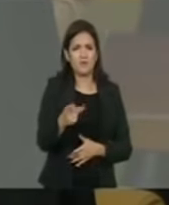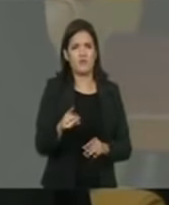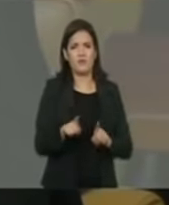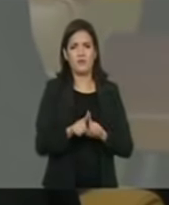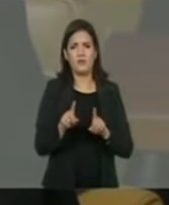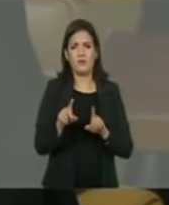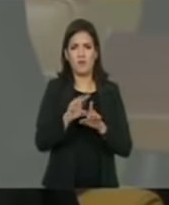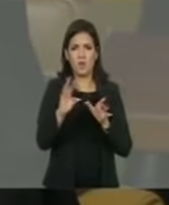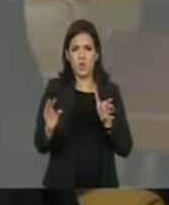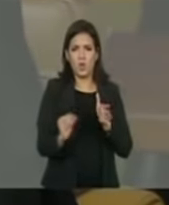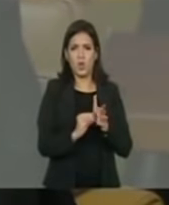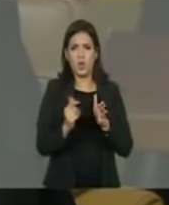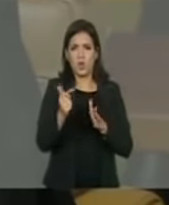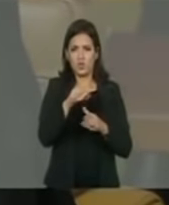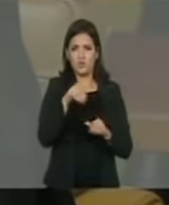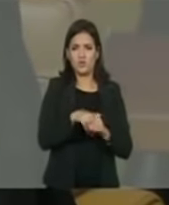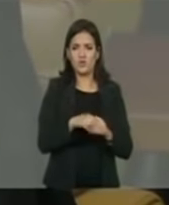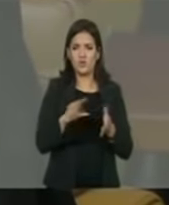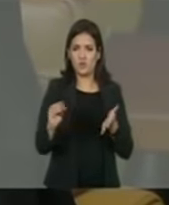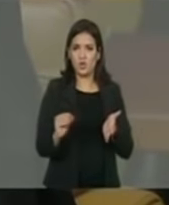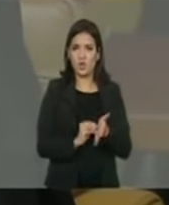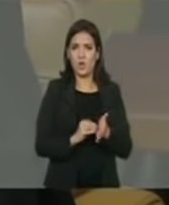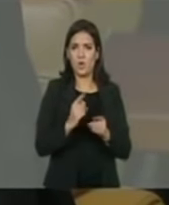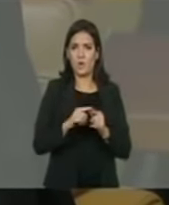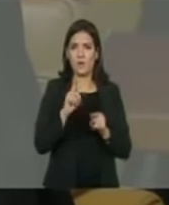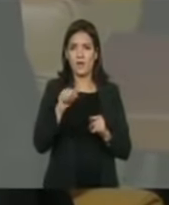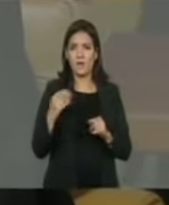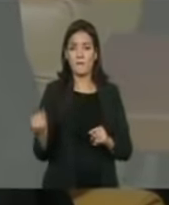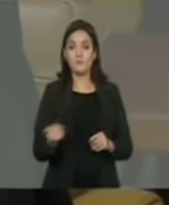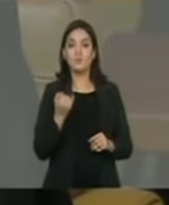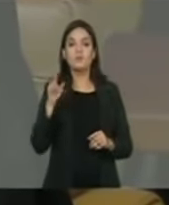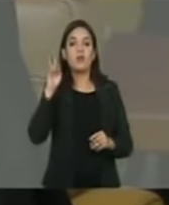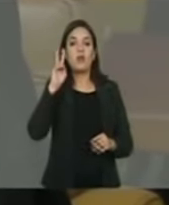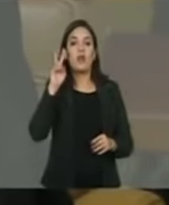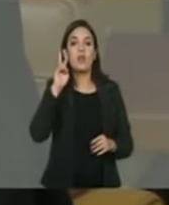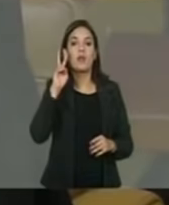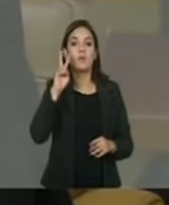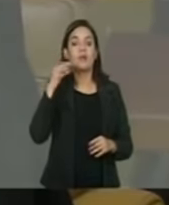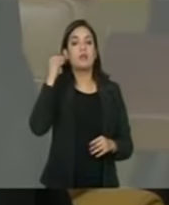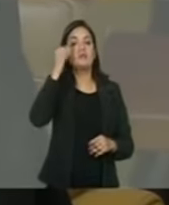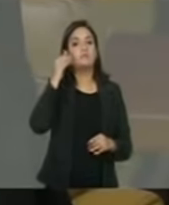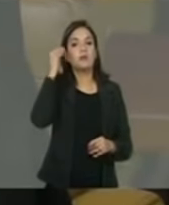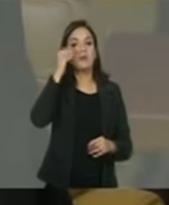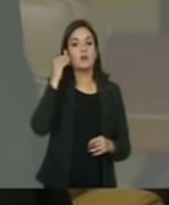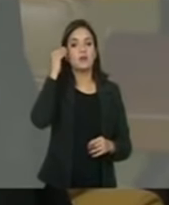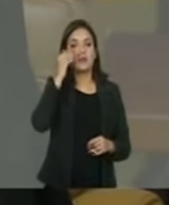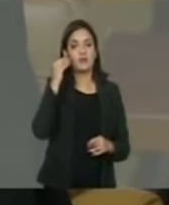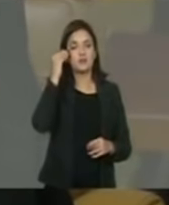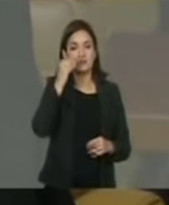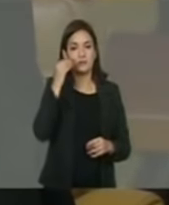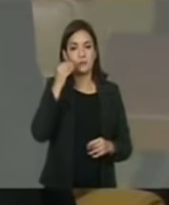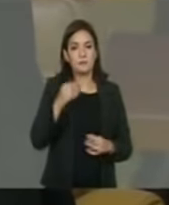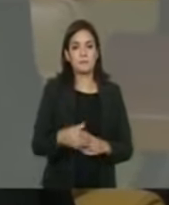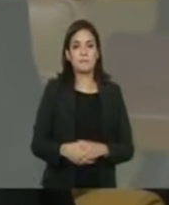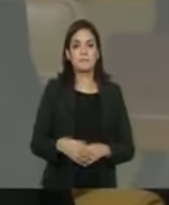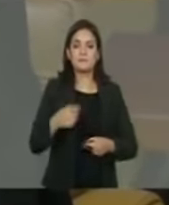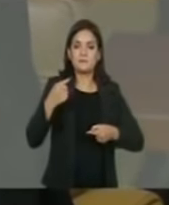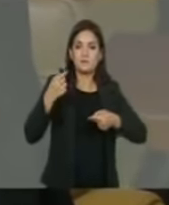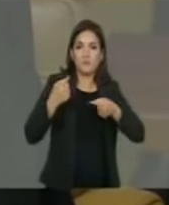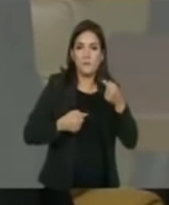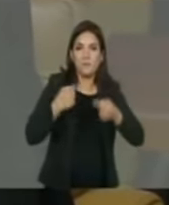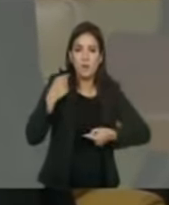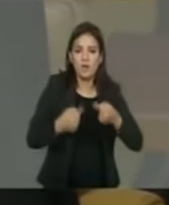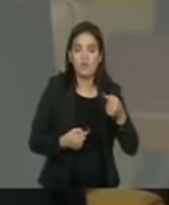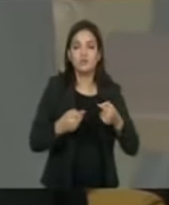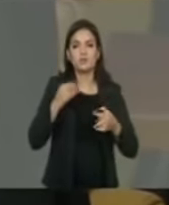em outros votos meus que é importante relembrar a nossa experiência à nossa experiência política a nossa